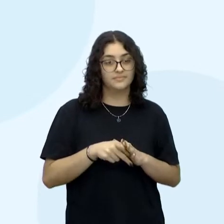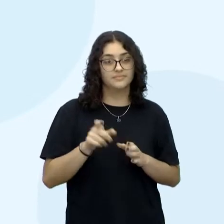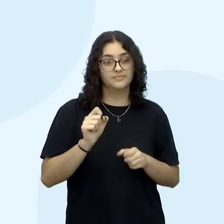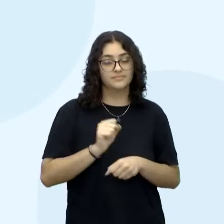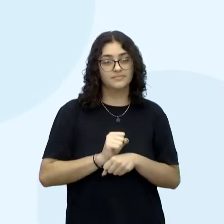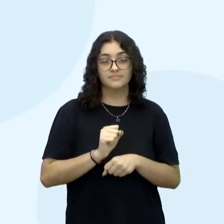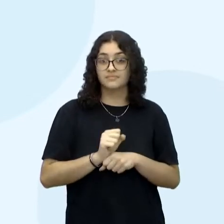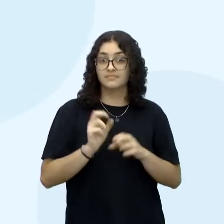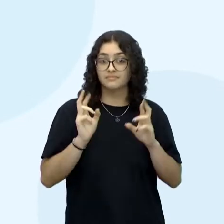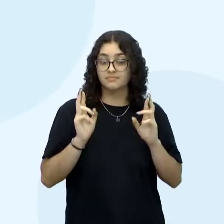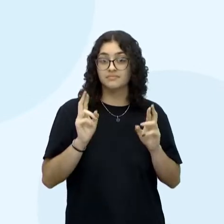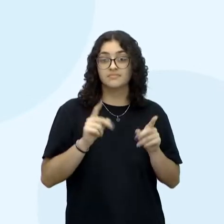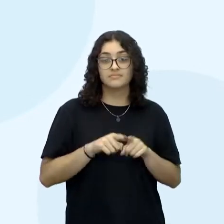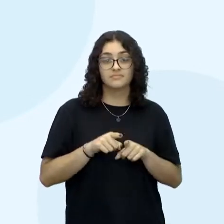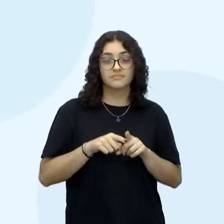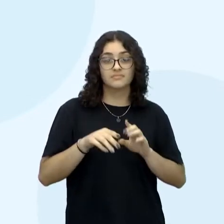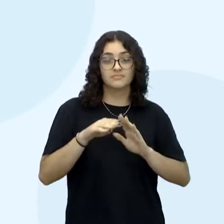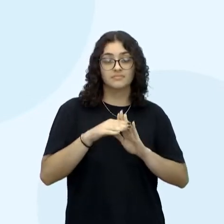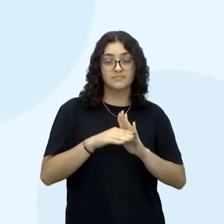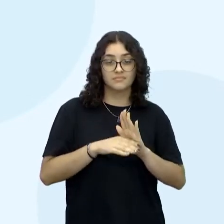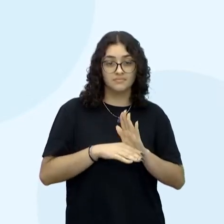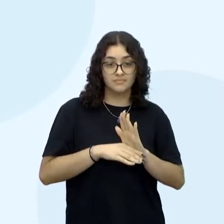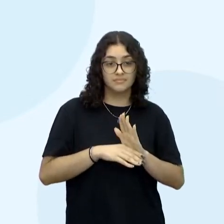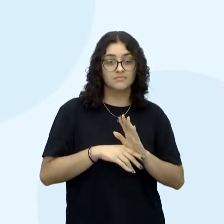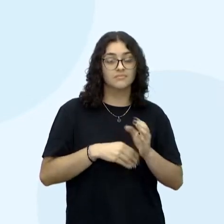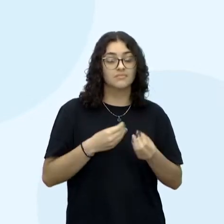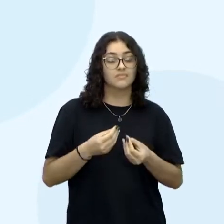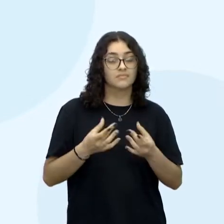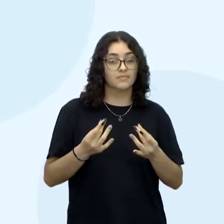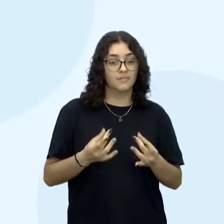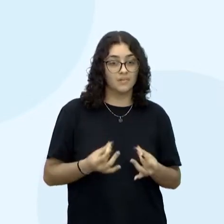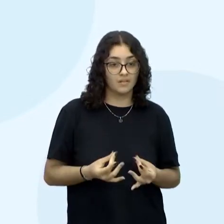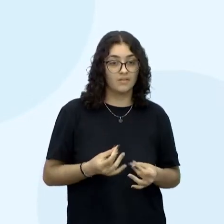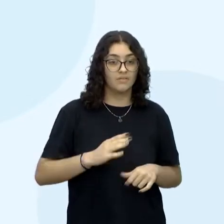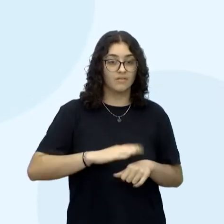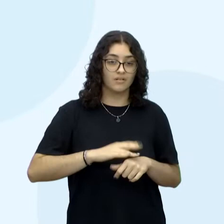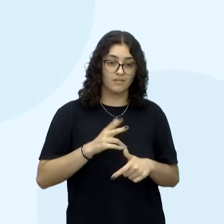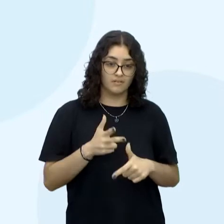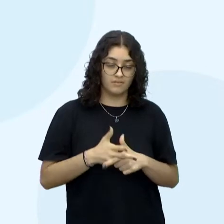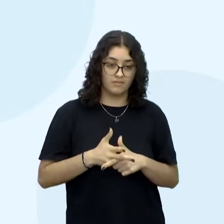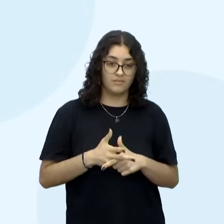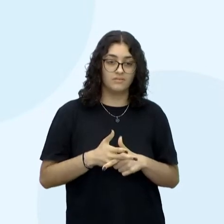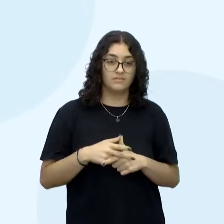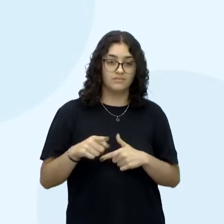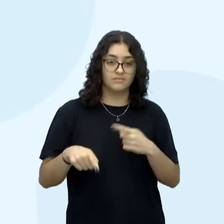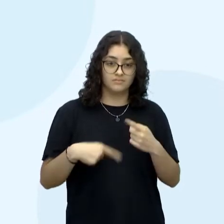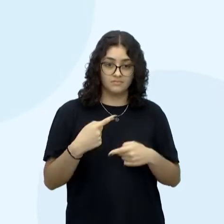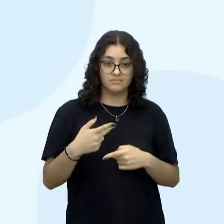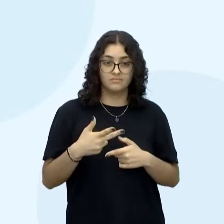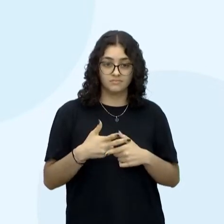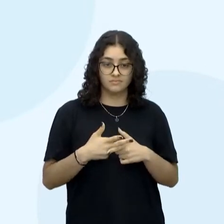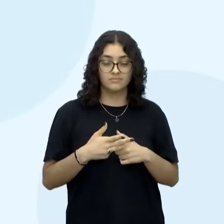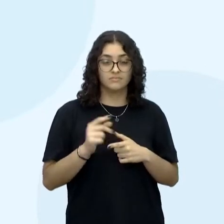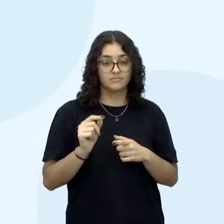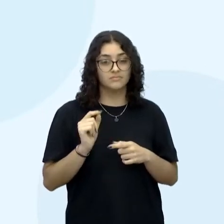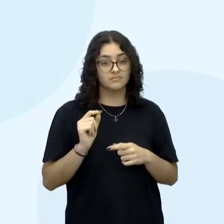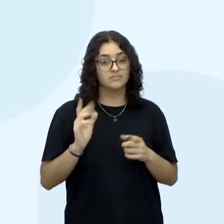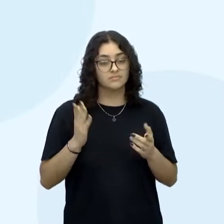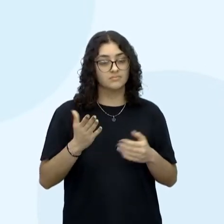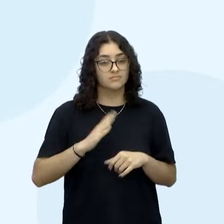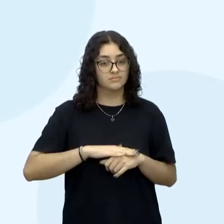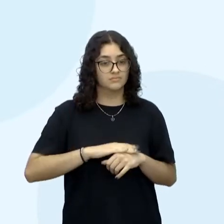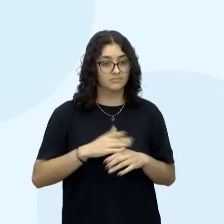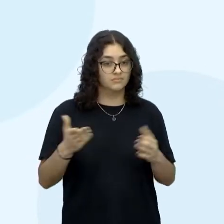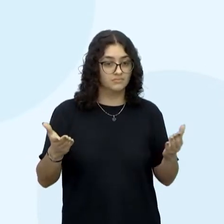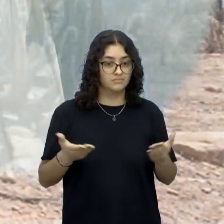espera e o roteiro é aquele mais detalhado, dizendo como será feita a gravação. E por fim, gravar a vídeo resenha, que é o que a gente está fazendo aqui hoje.